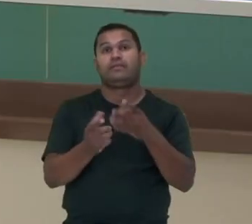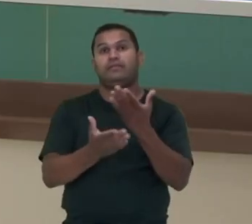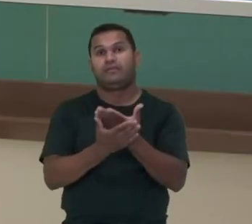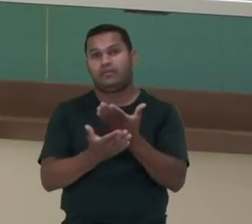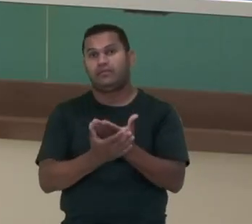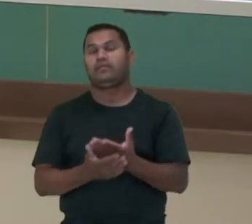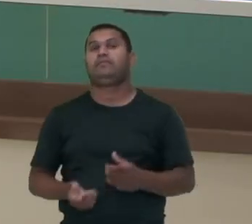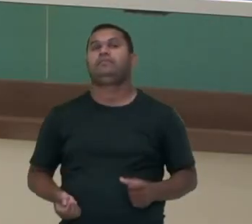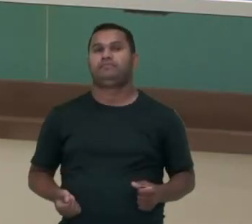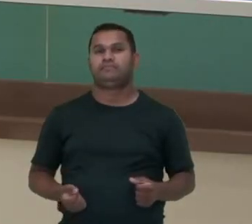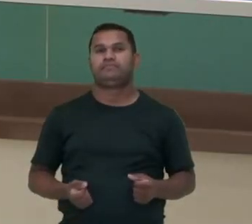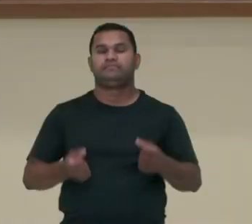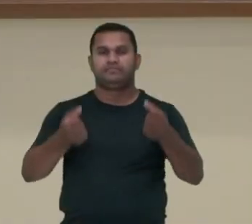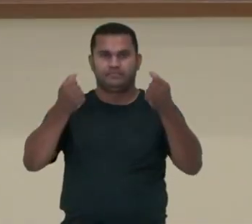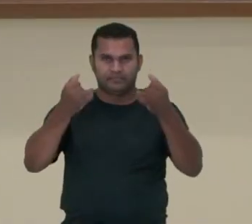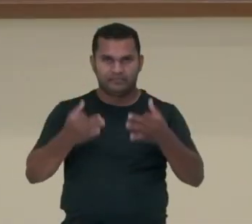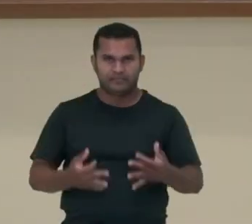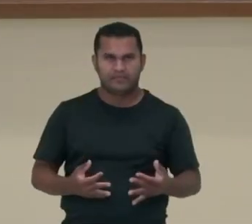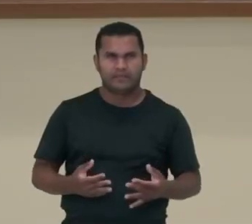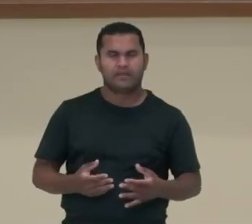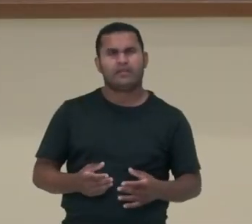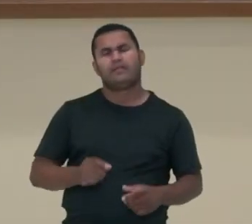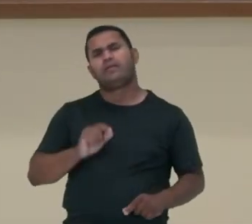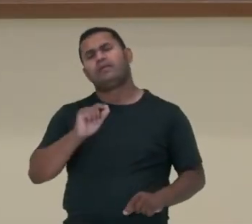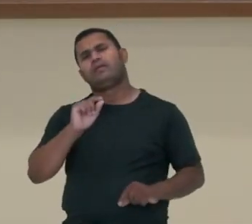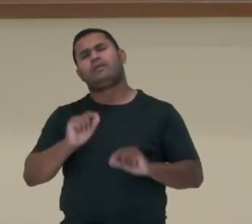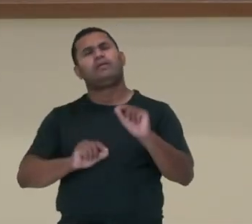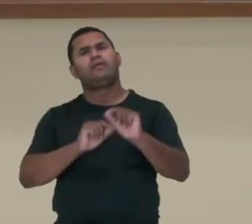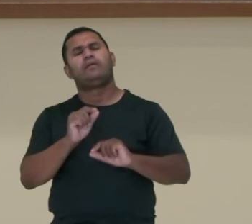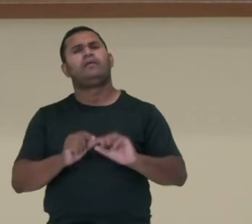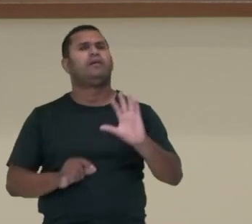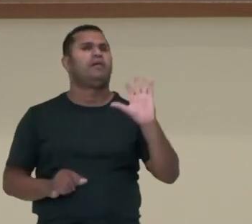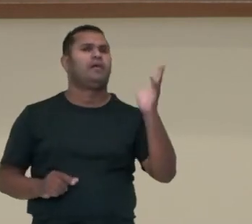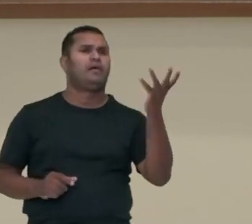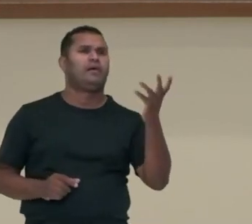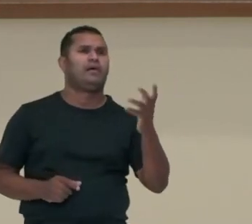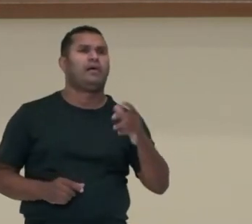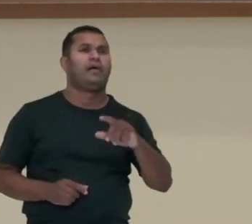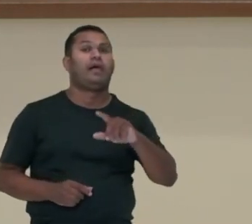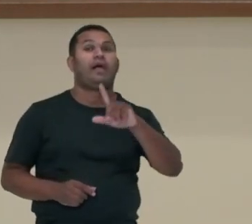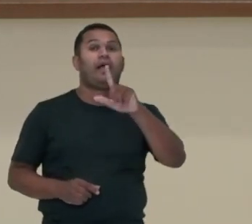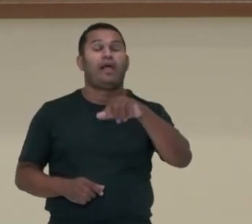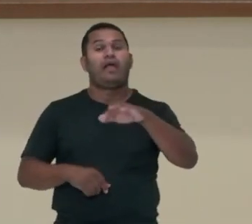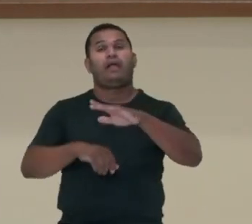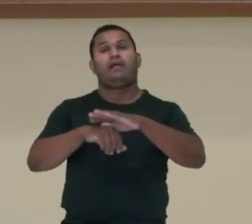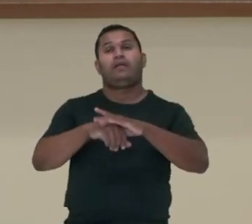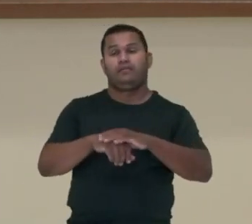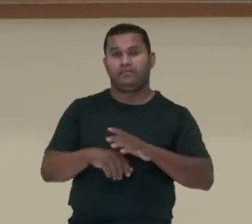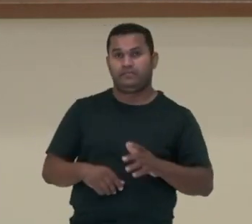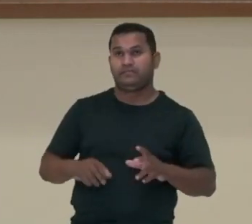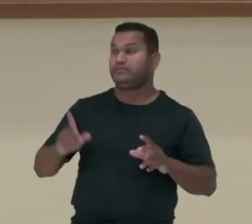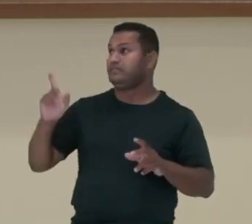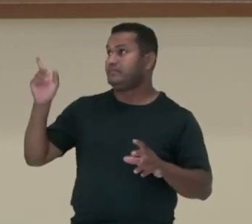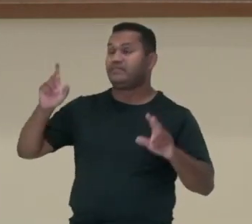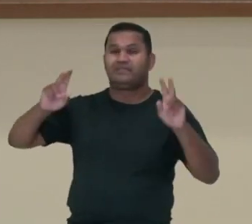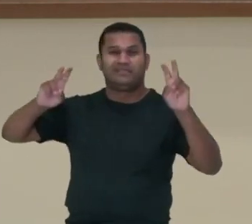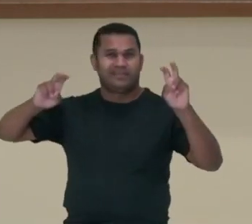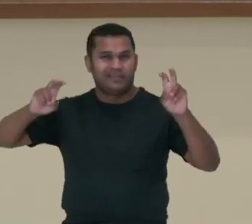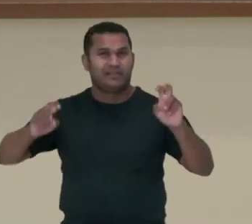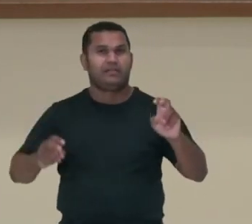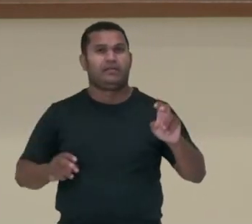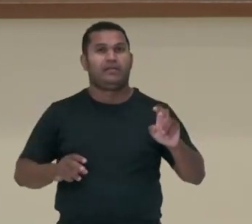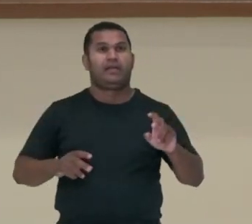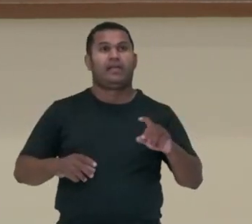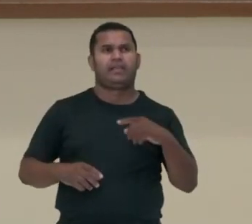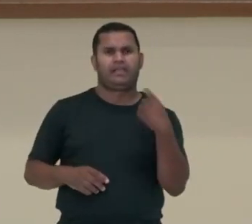Ok? Pessoal, o que acontece? É um assunto que precisa ser discutido, precisa ser repensado, não é